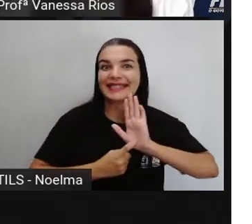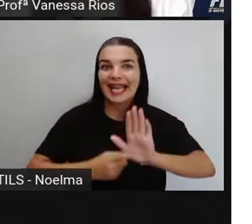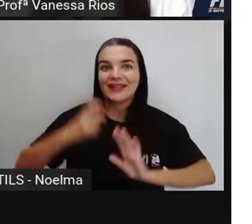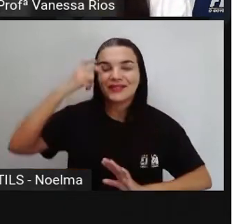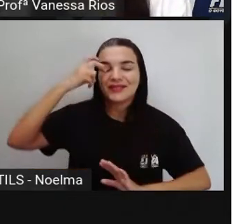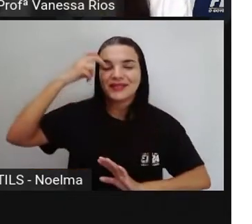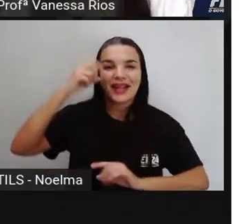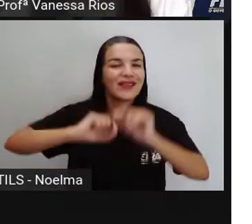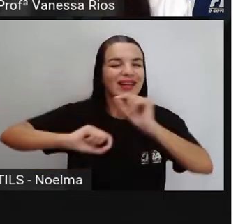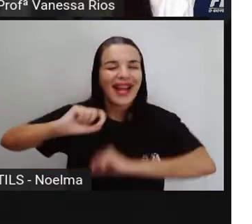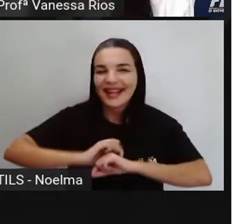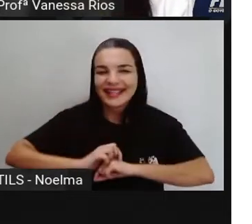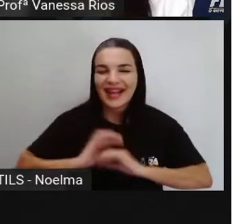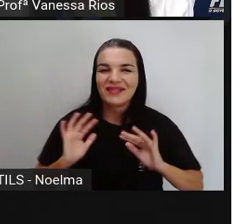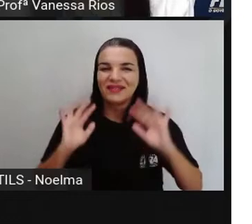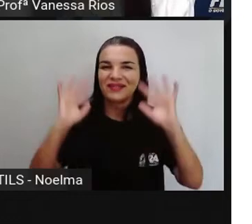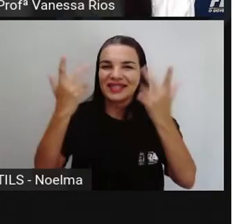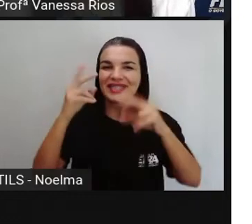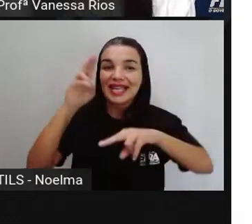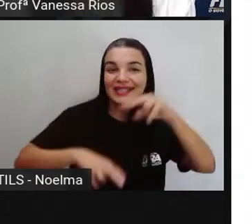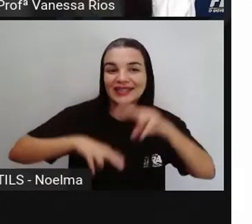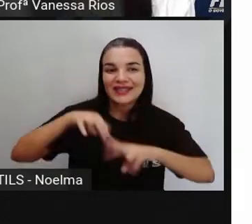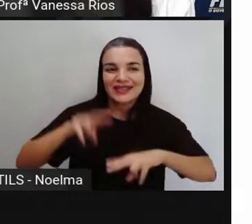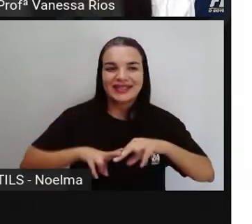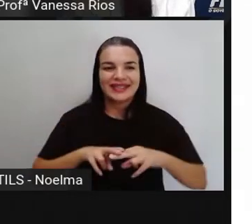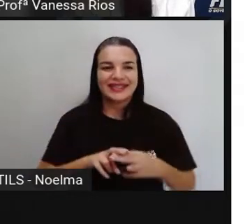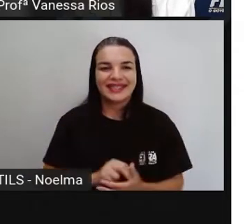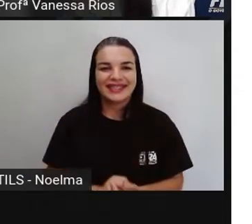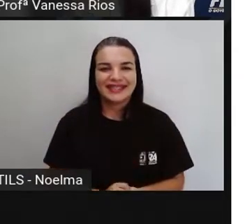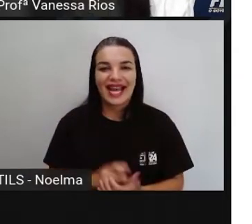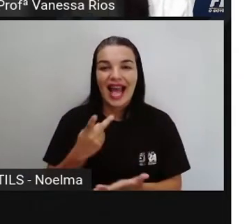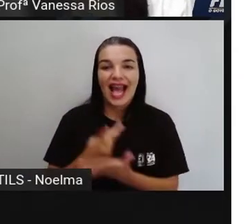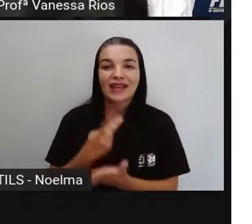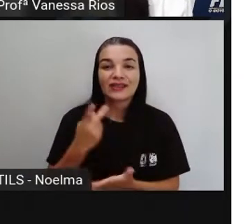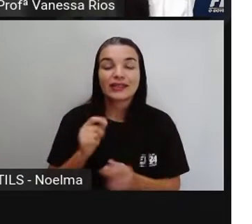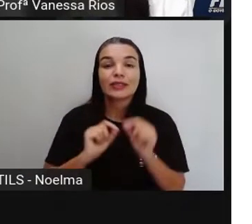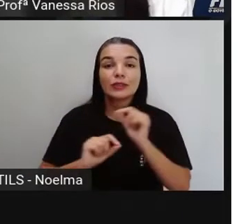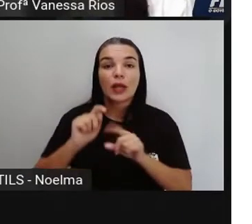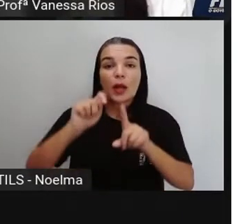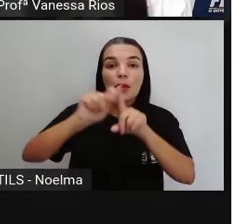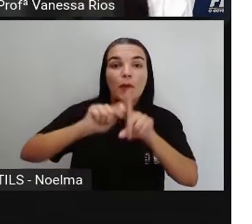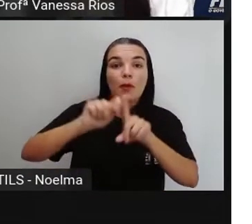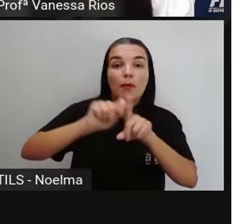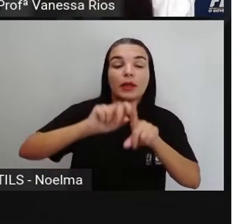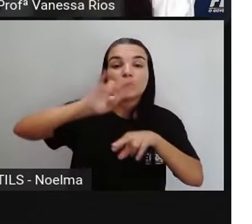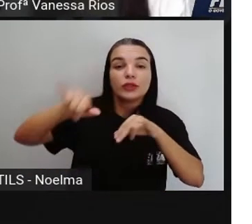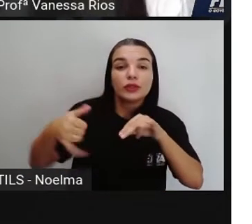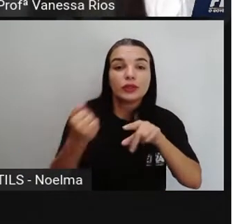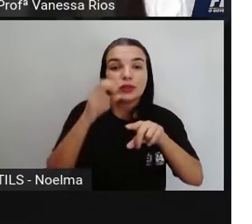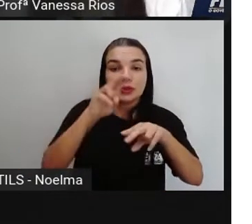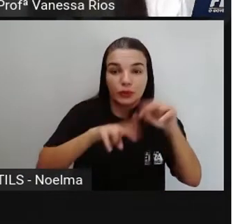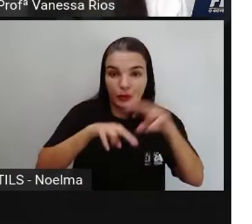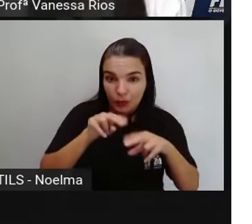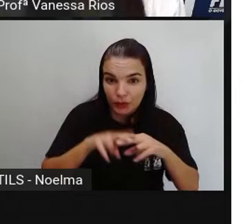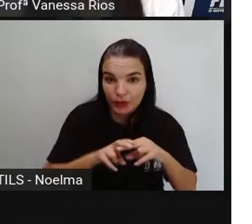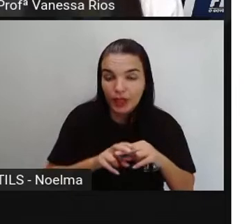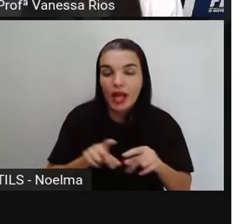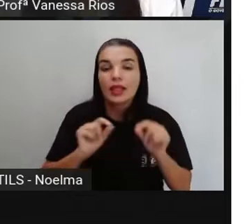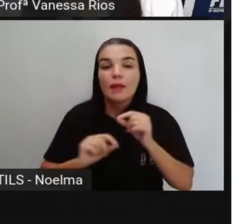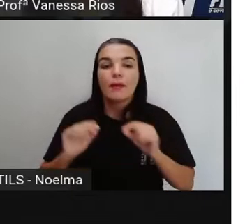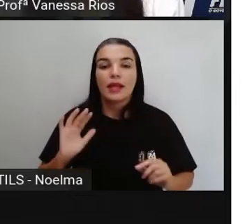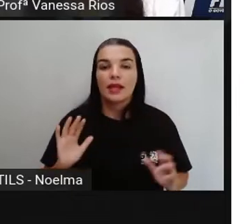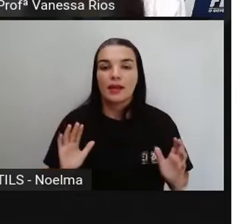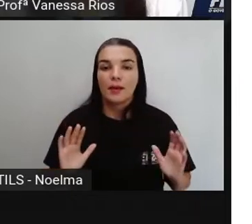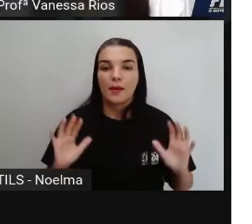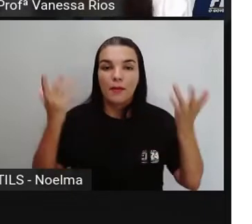festas juninas, né? Que acontecem aí no mês de junho e comemoram aí